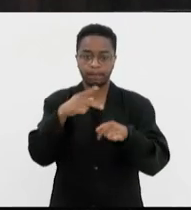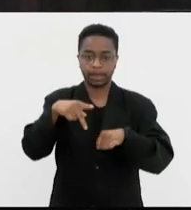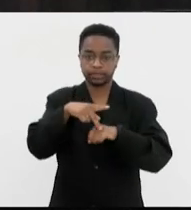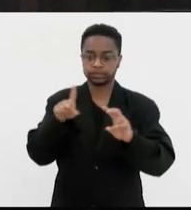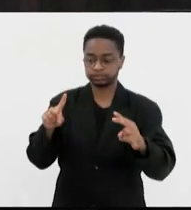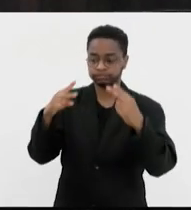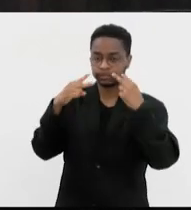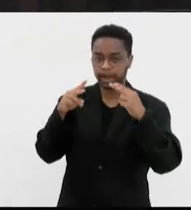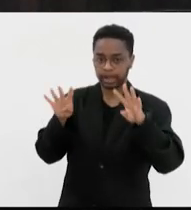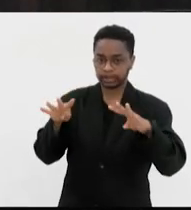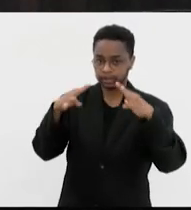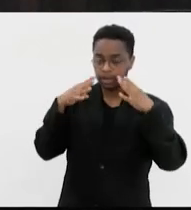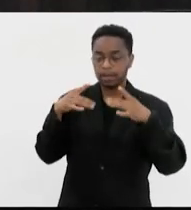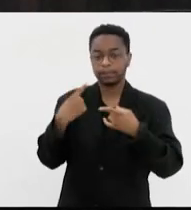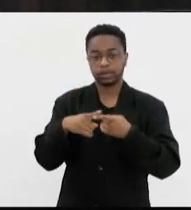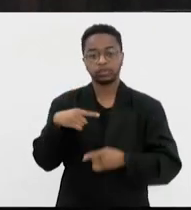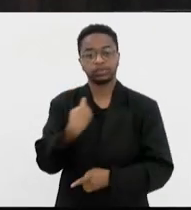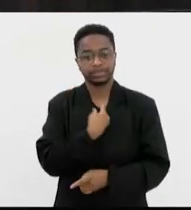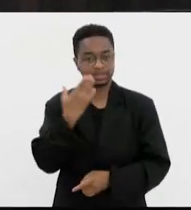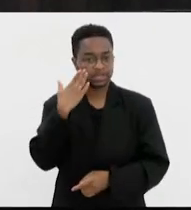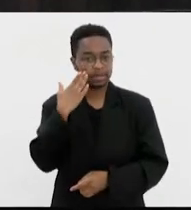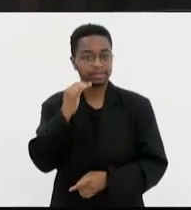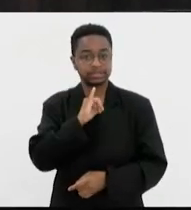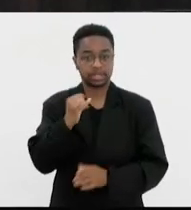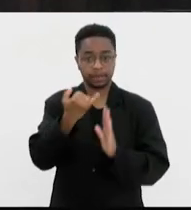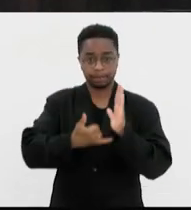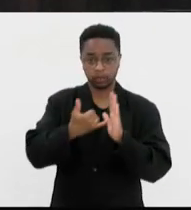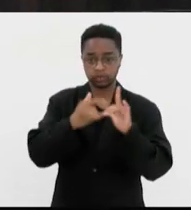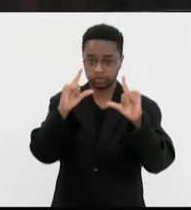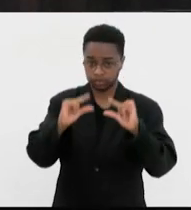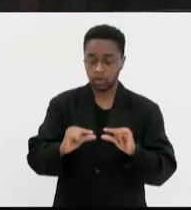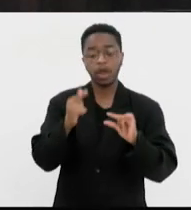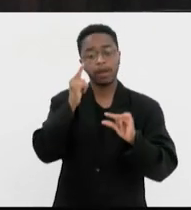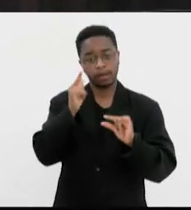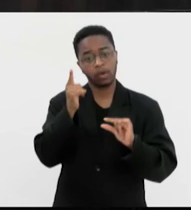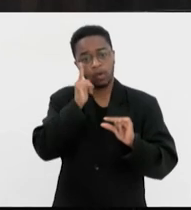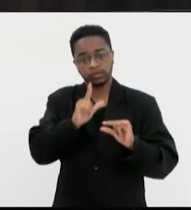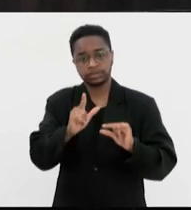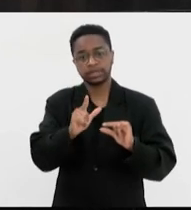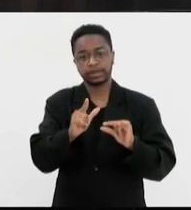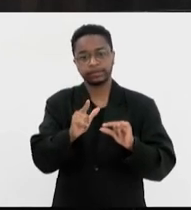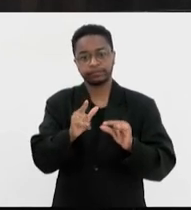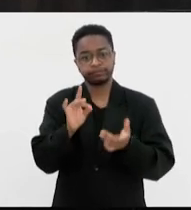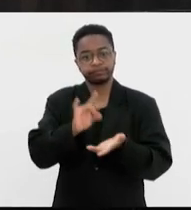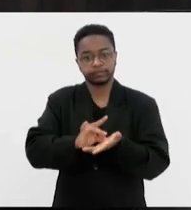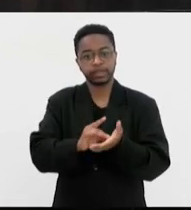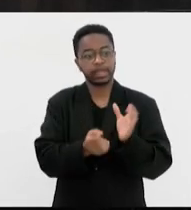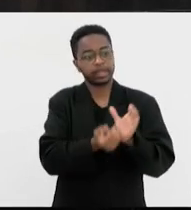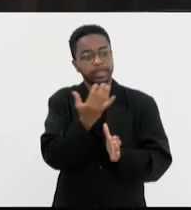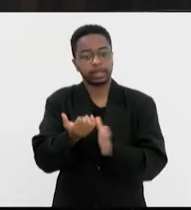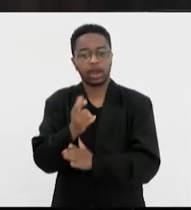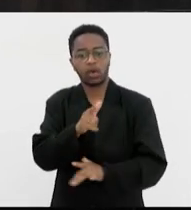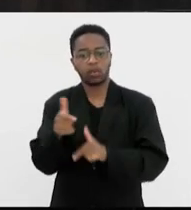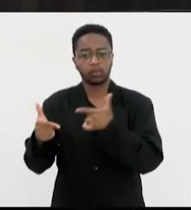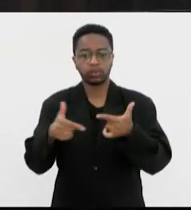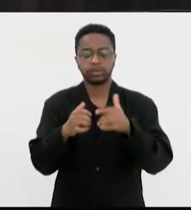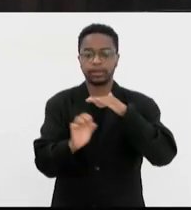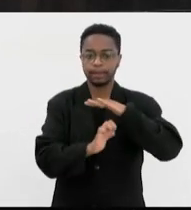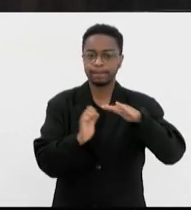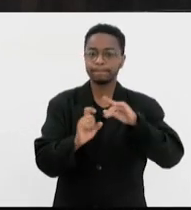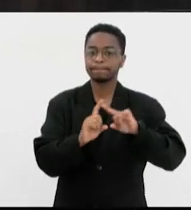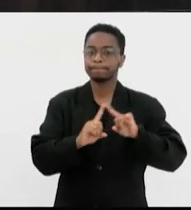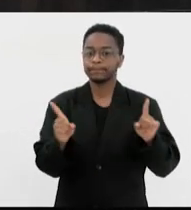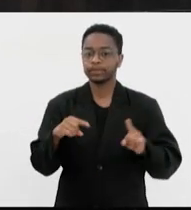essa redução de impostos pode levar, sim, à ampliação das garantias fundamentais, porém, a